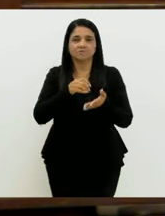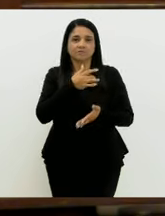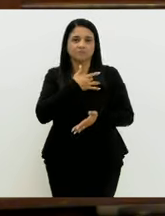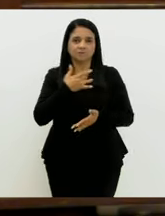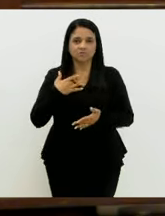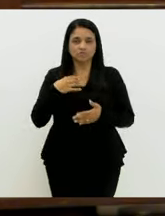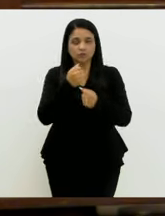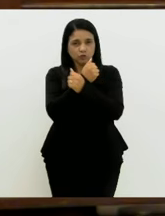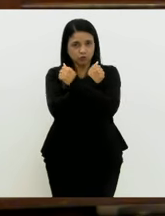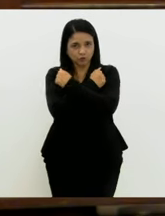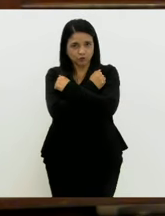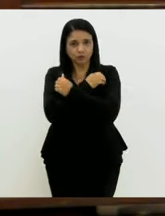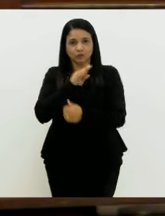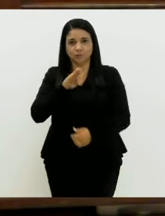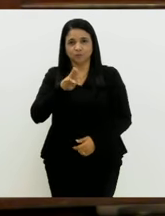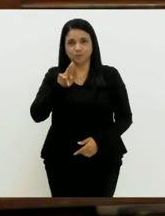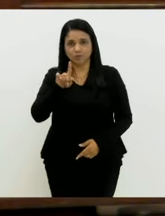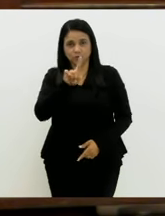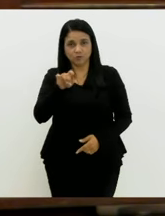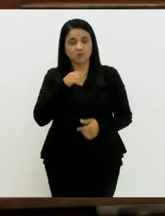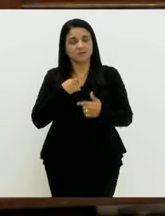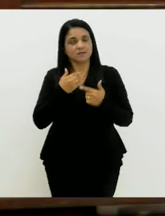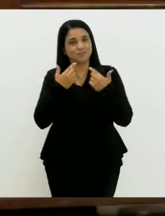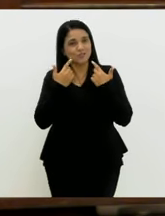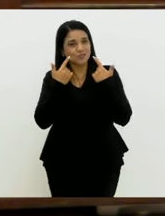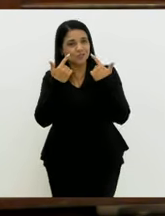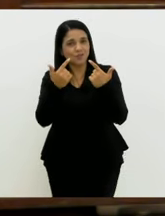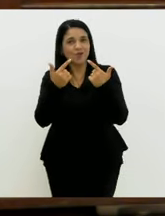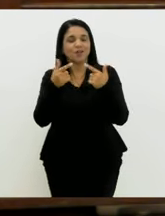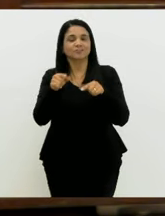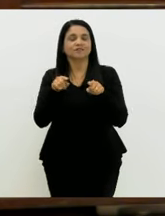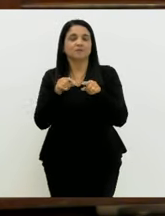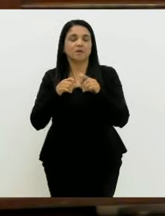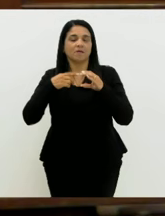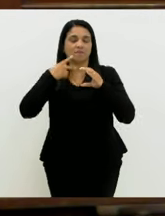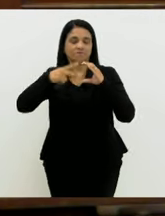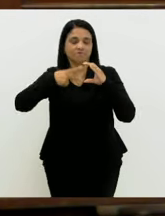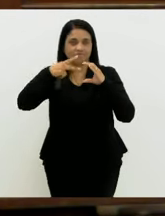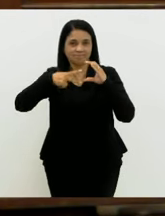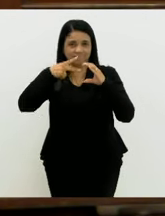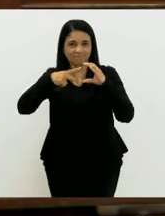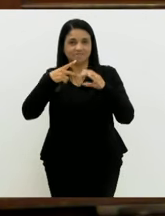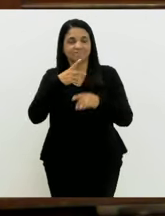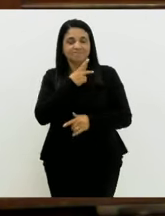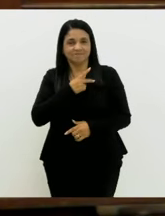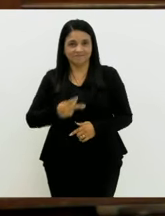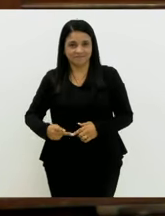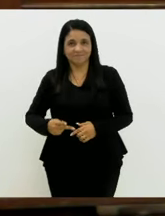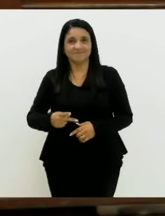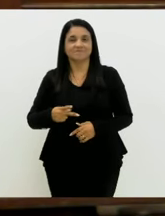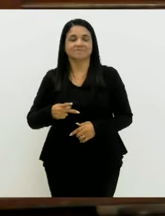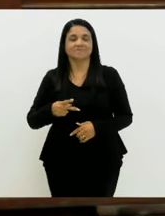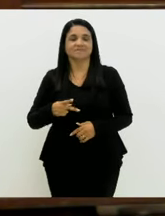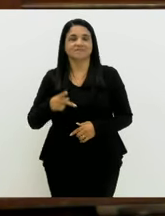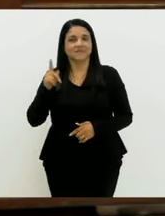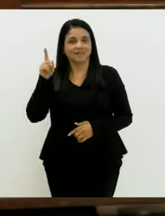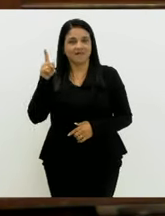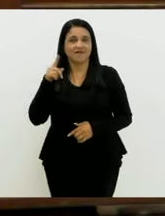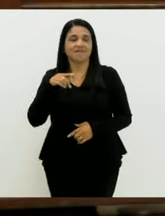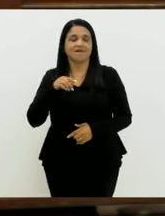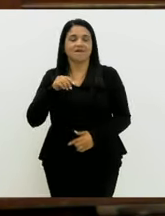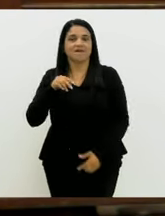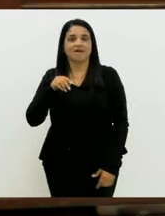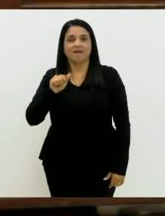boa sorte para o meu amigo, presidente da Câmara, vereador Rafael Aguiar, que acabou de assumir a prefeitura